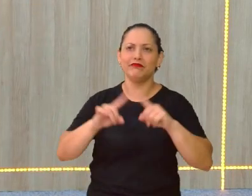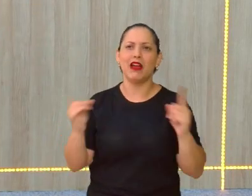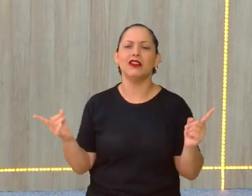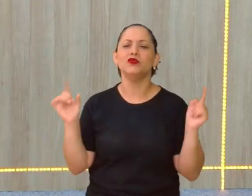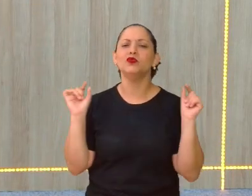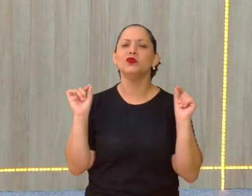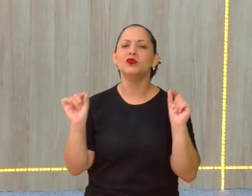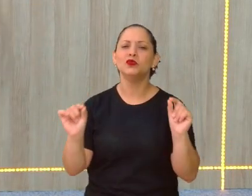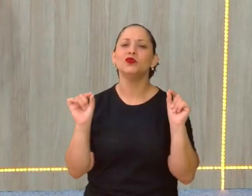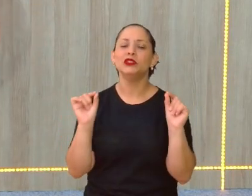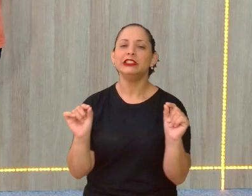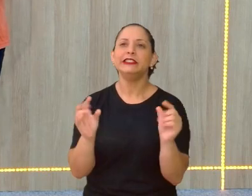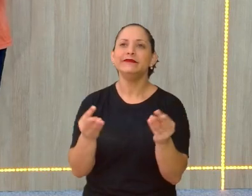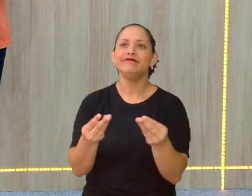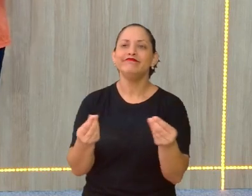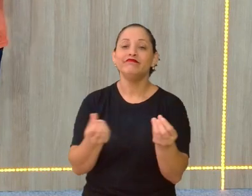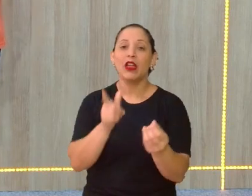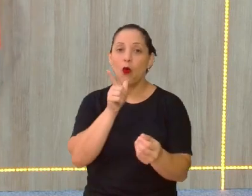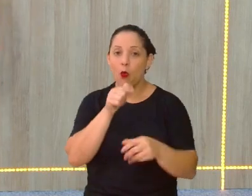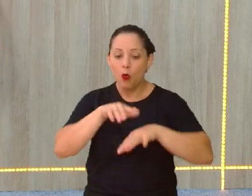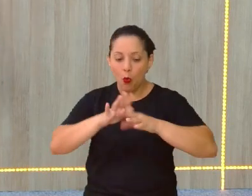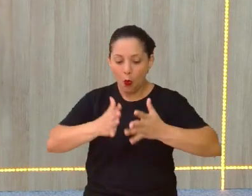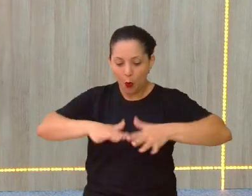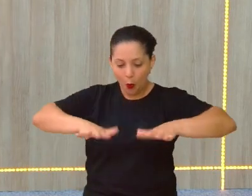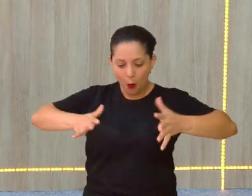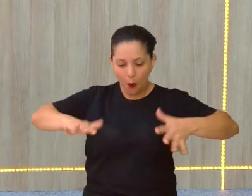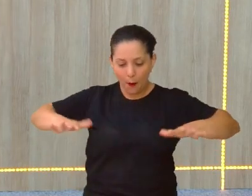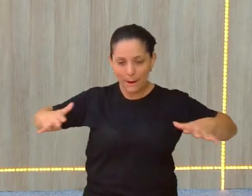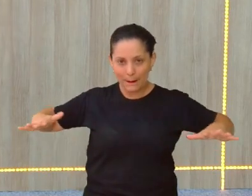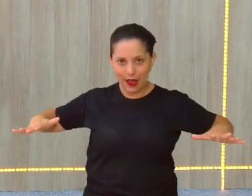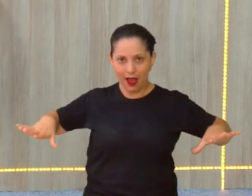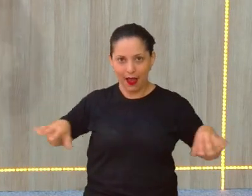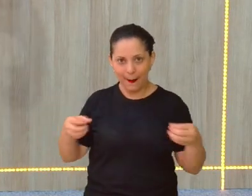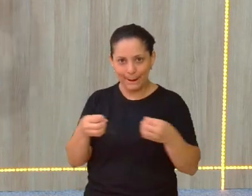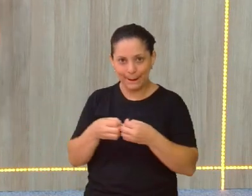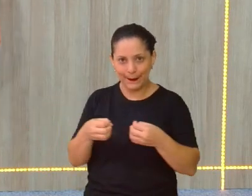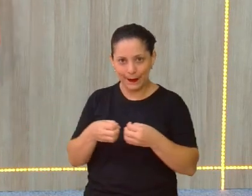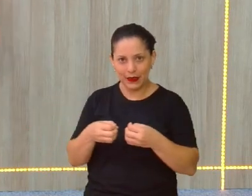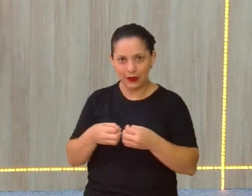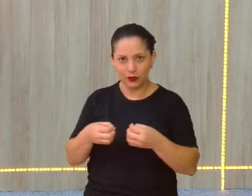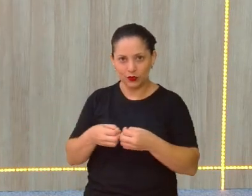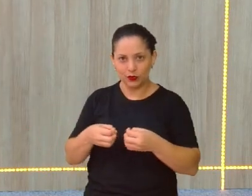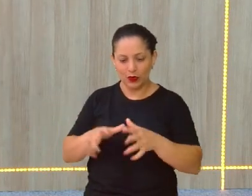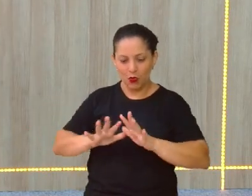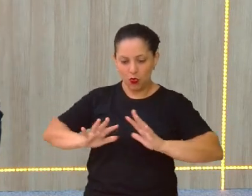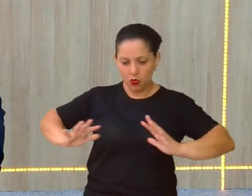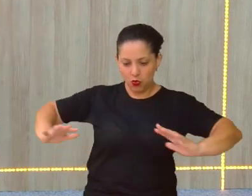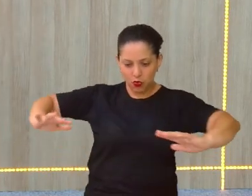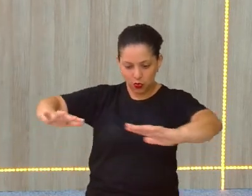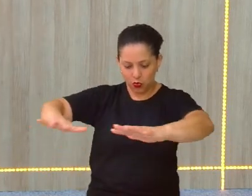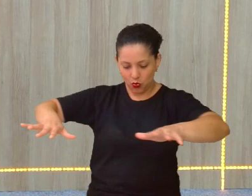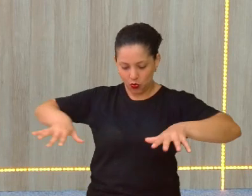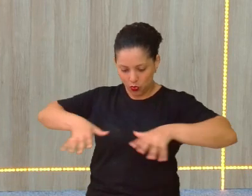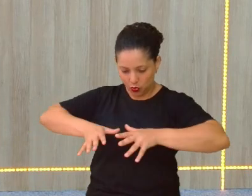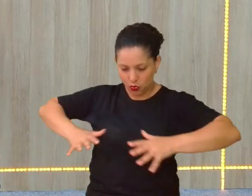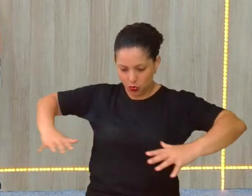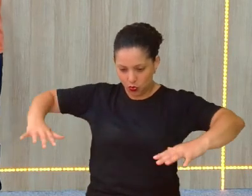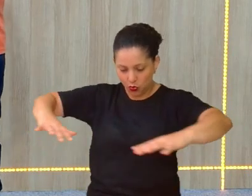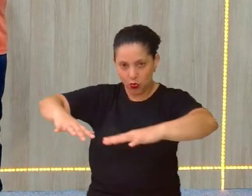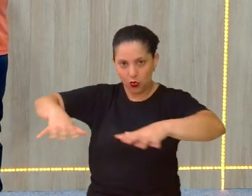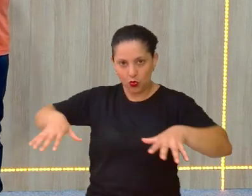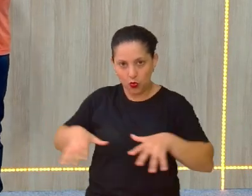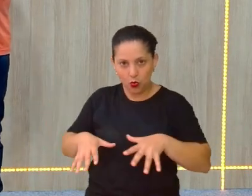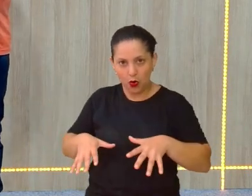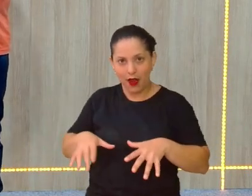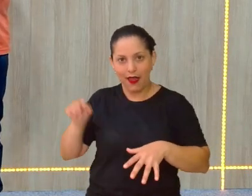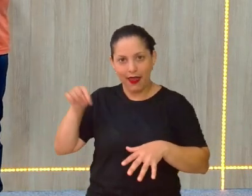professor? Quando o mar ele entra para o continente, né, formando um bolsão, a gente chama de baía.